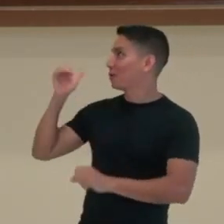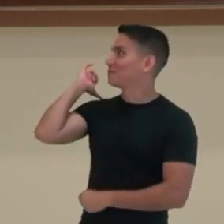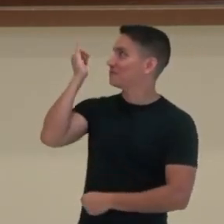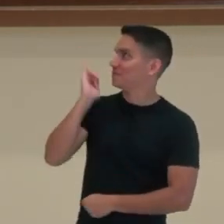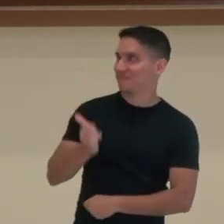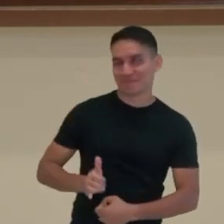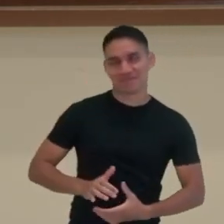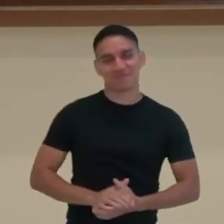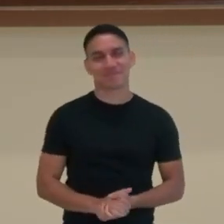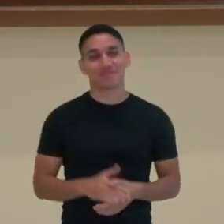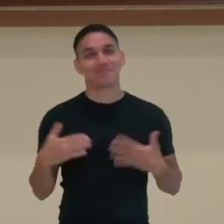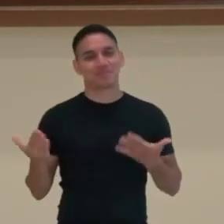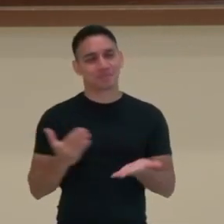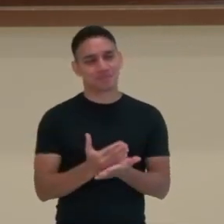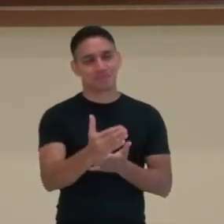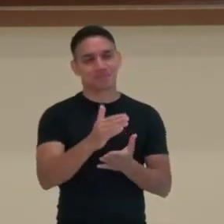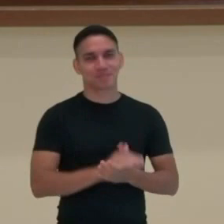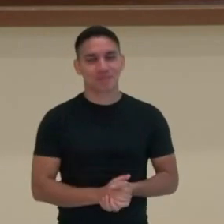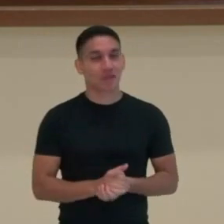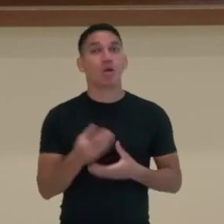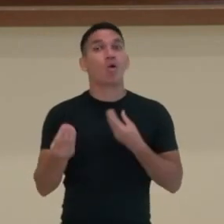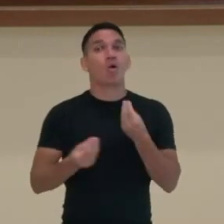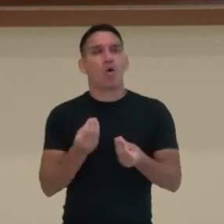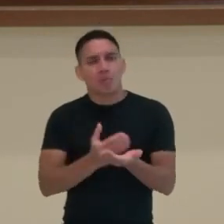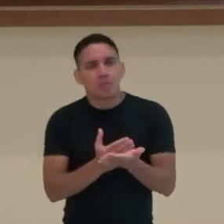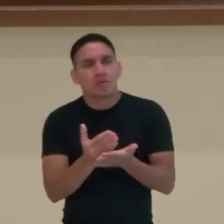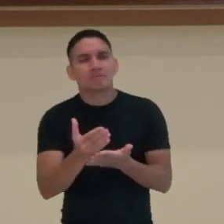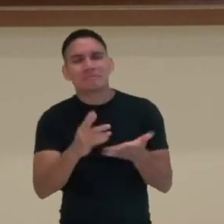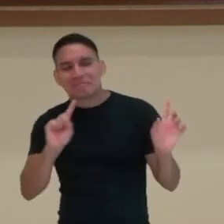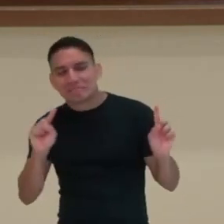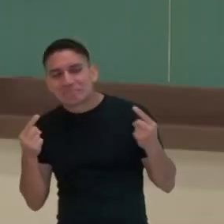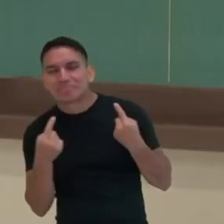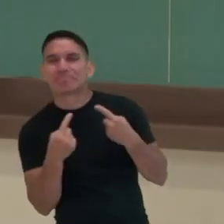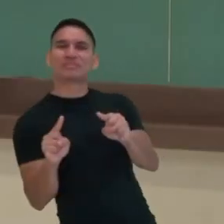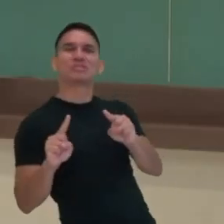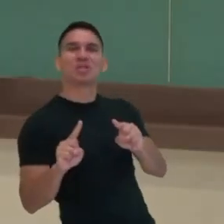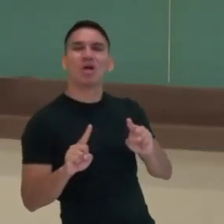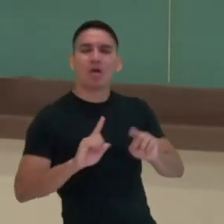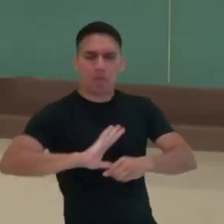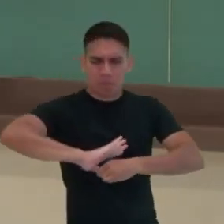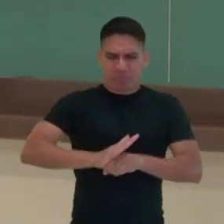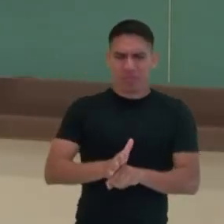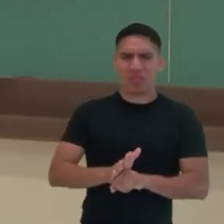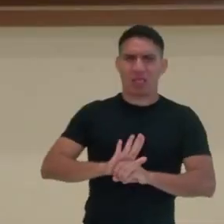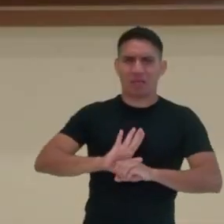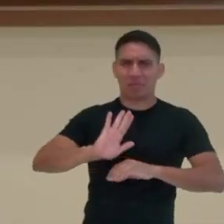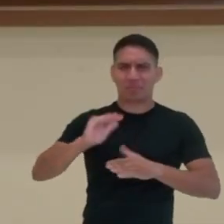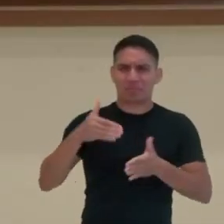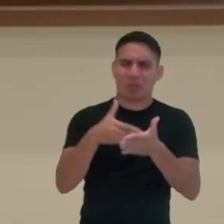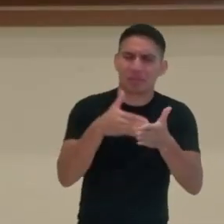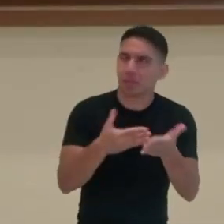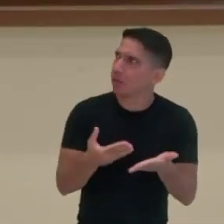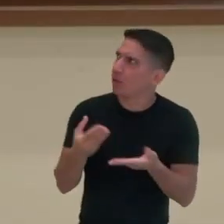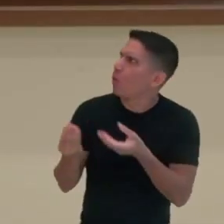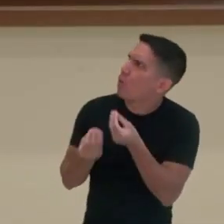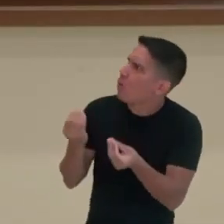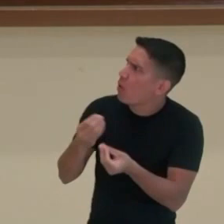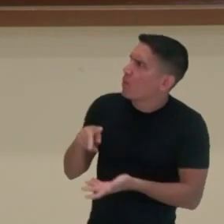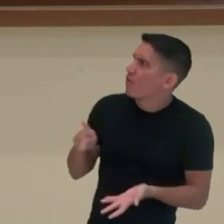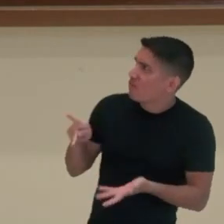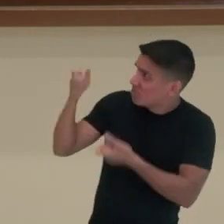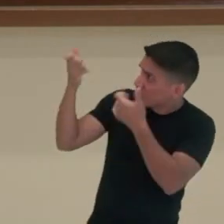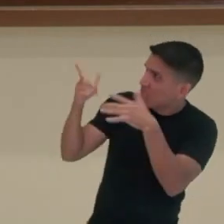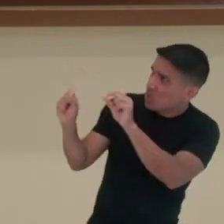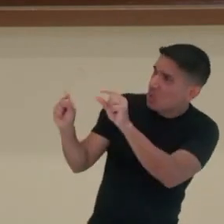lá então! Como se pode enfrentar barreiras impostas pelo preconceito? Oi, prof, você está falando do